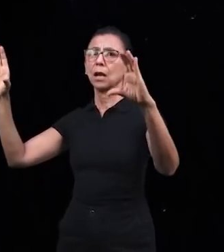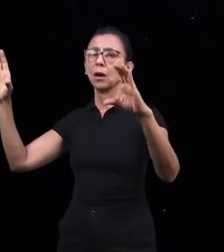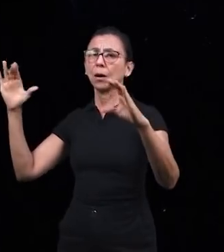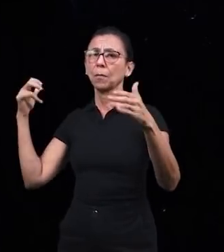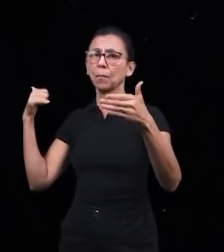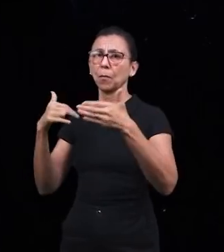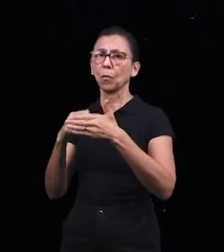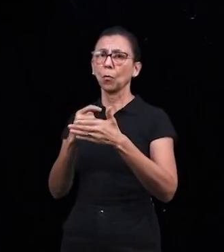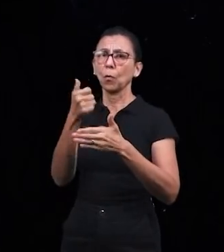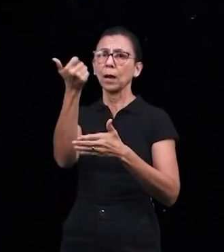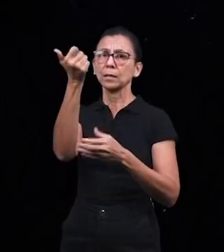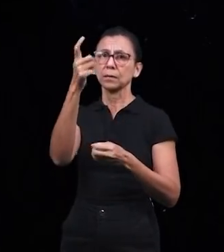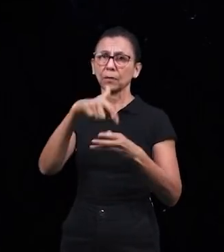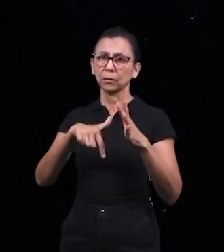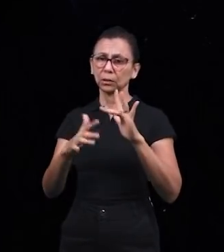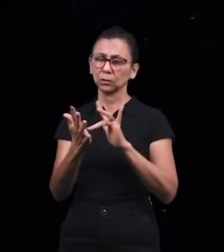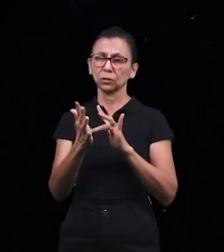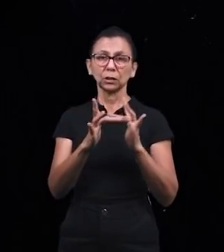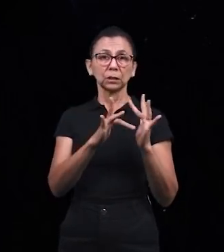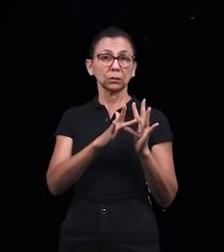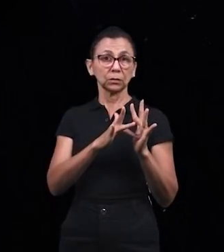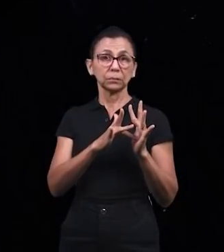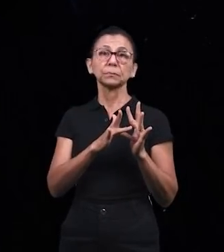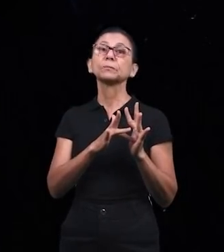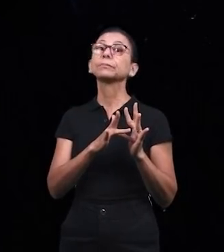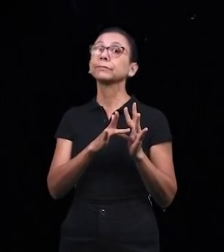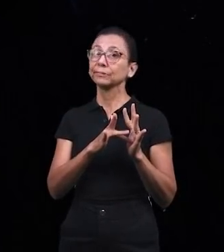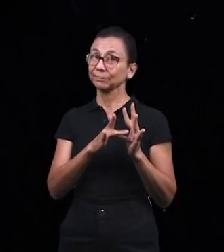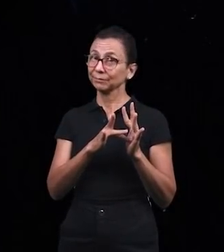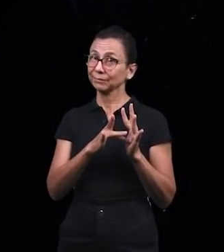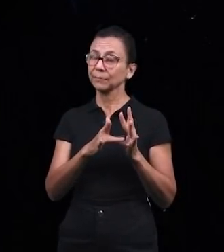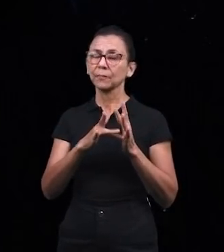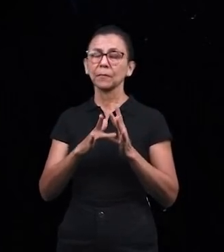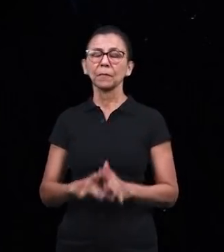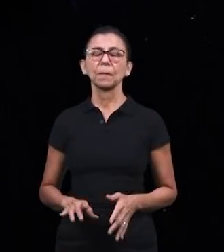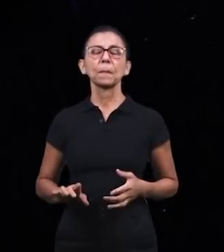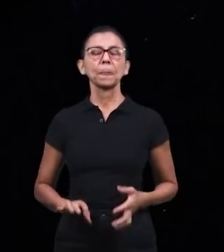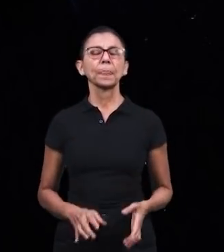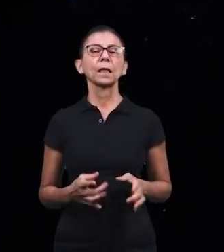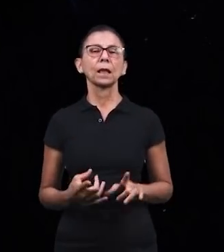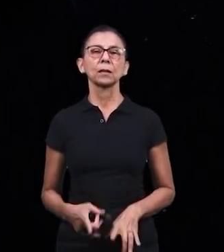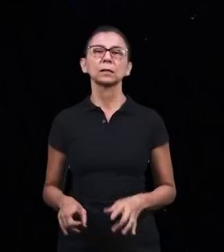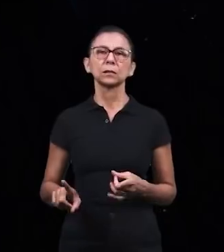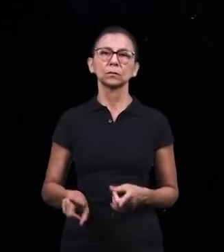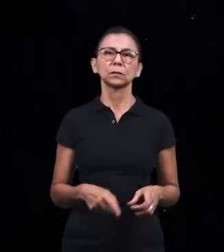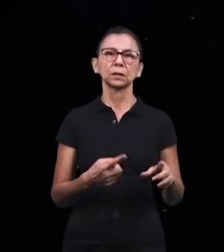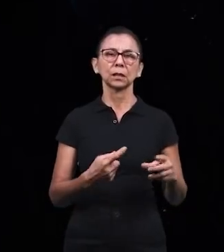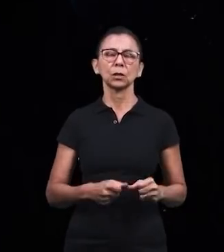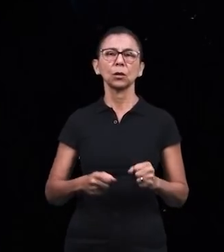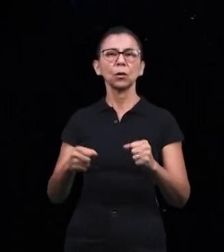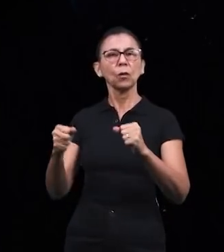Chegou o tempo de pensar nas coisas que são lá do